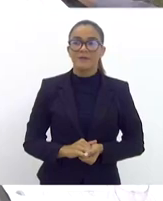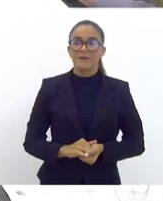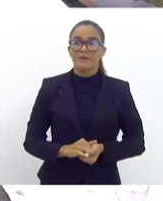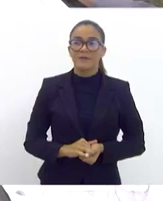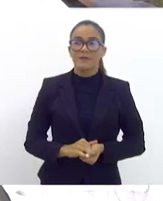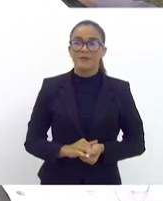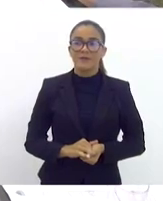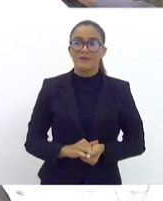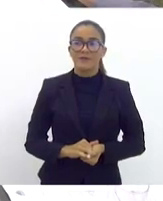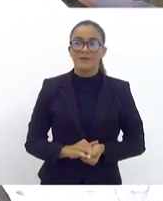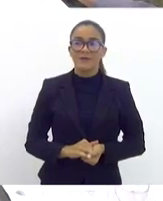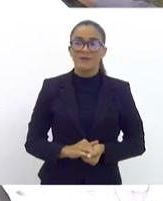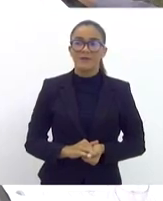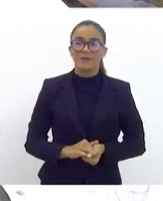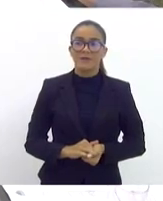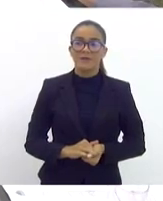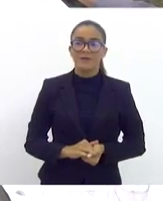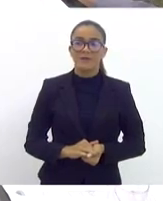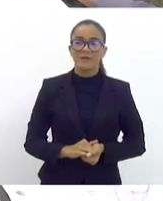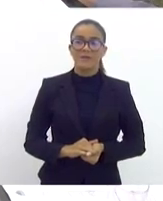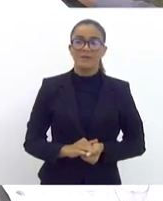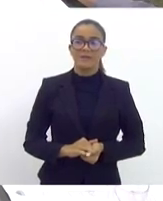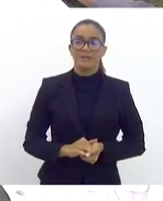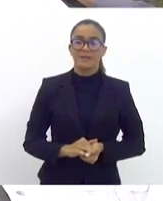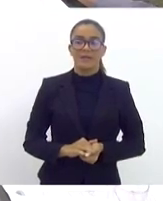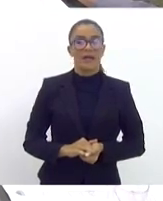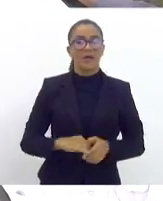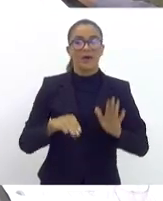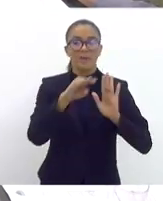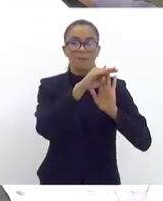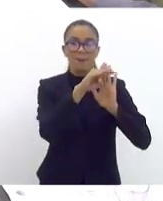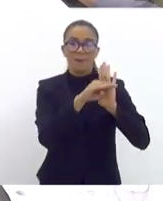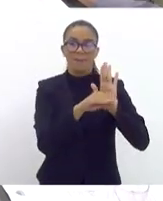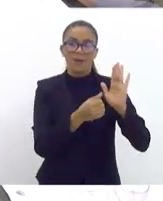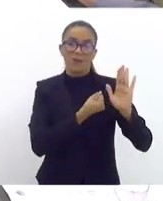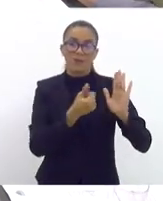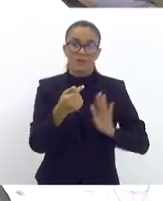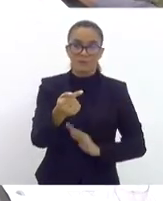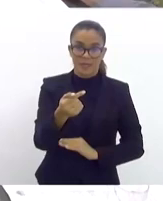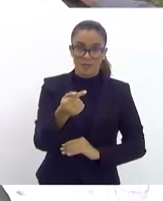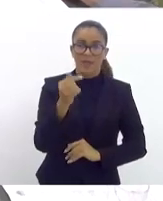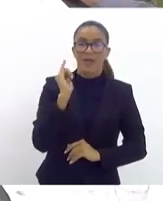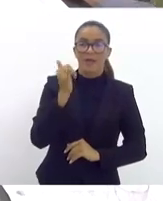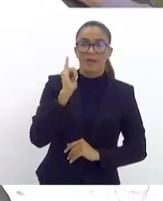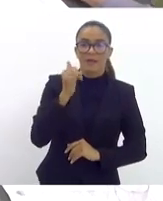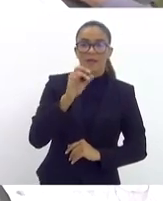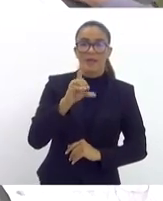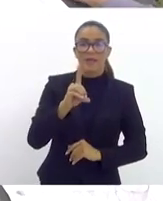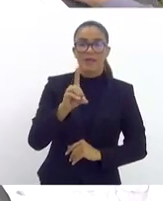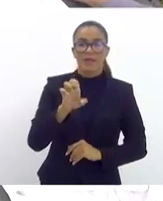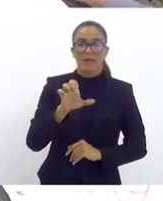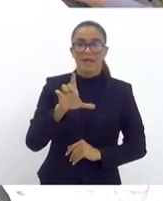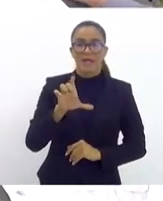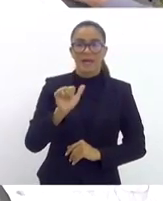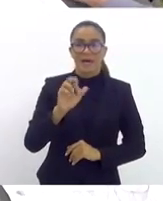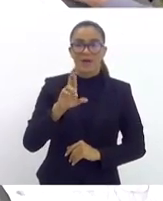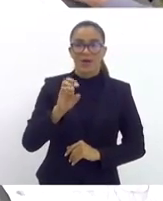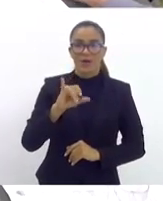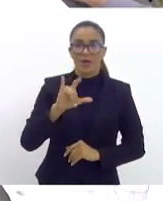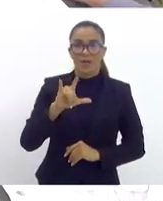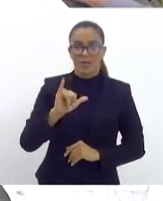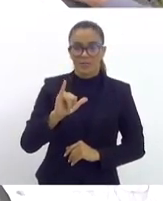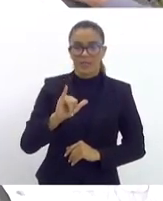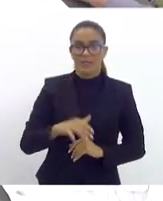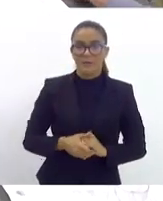retomando a pauta passar o item 7 ainda projeto de relatoria Deputado de larone é o PL